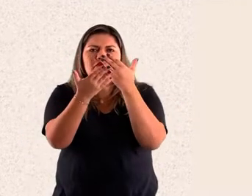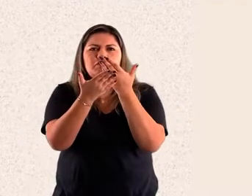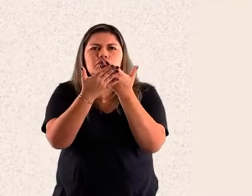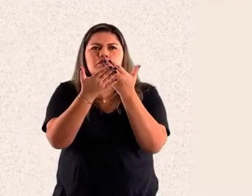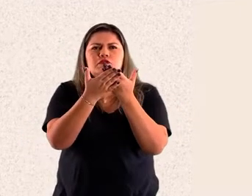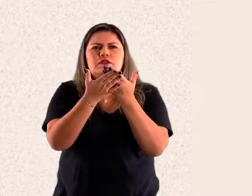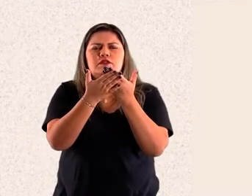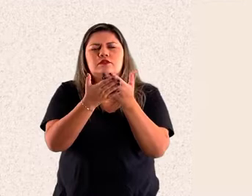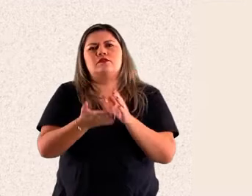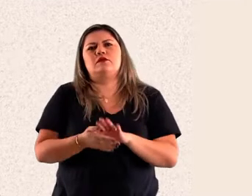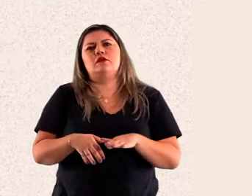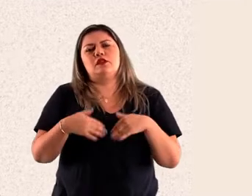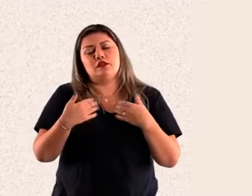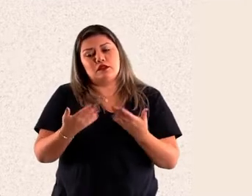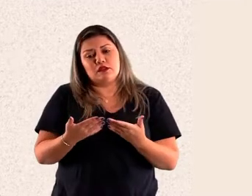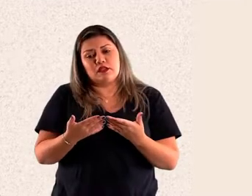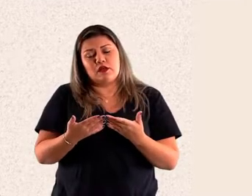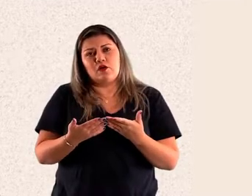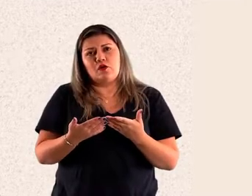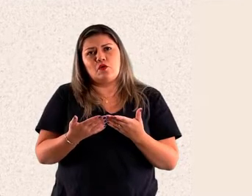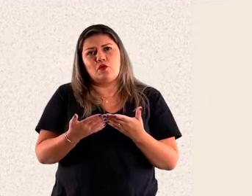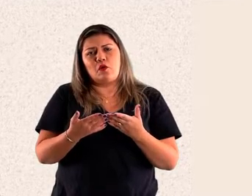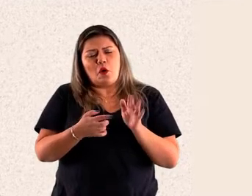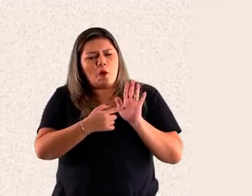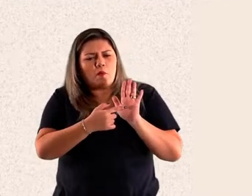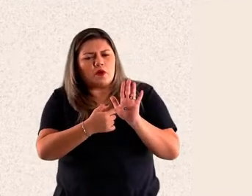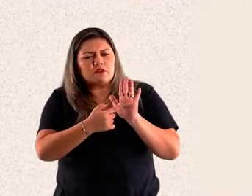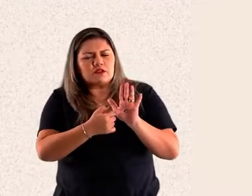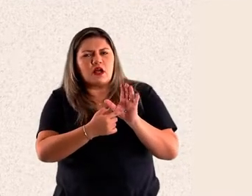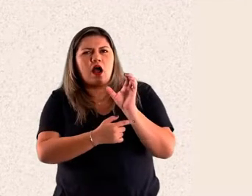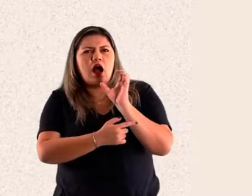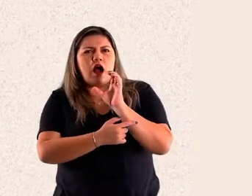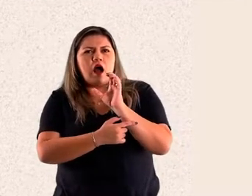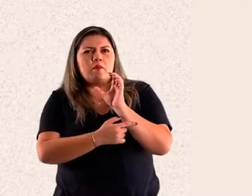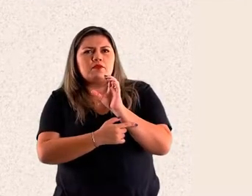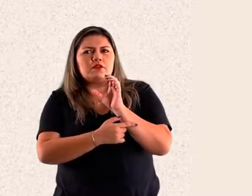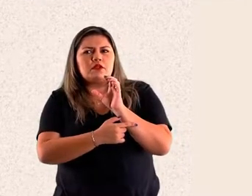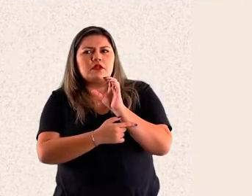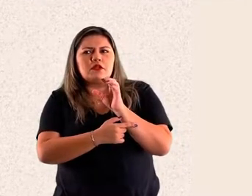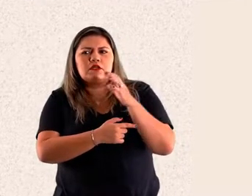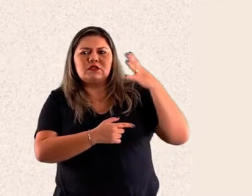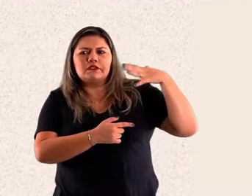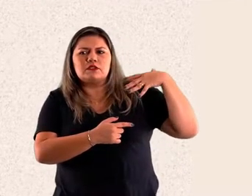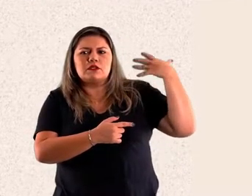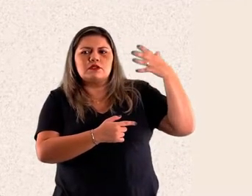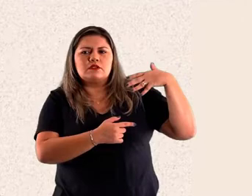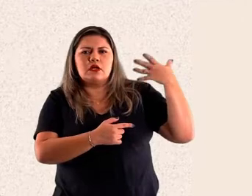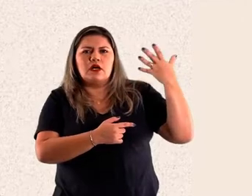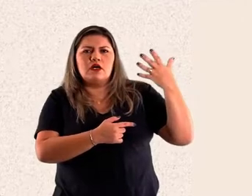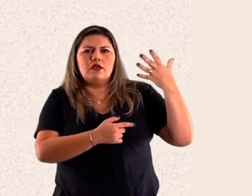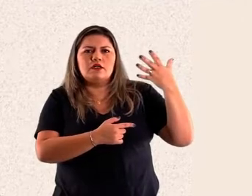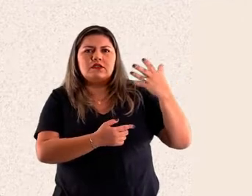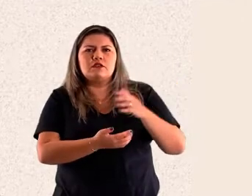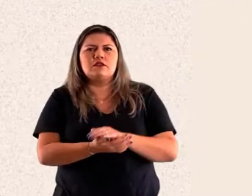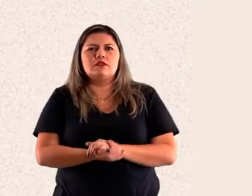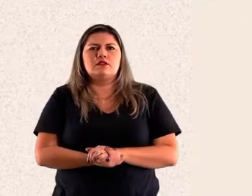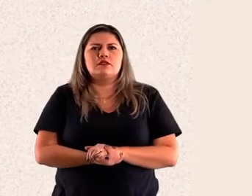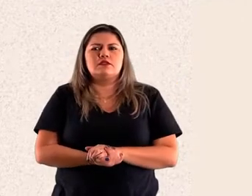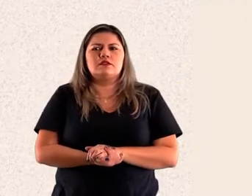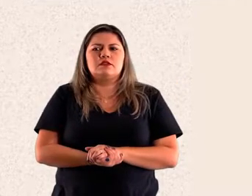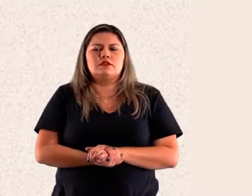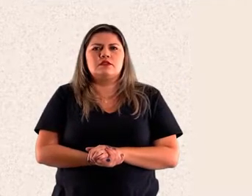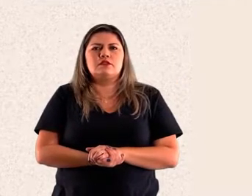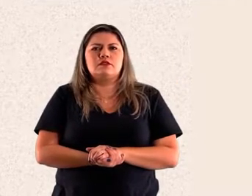breve outline aqui né do que do que a gente vai tratar a gente vai falar um pouquinho sobre